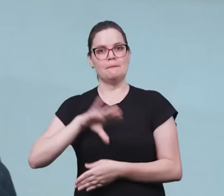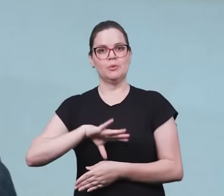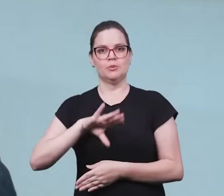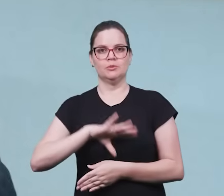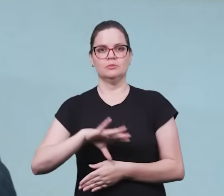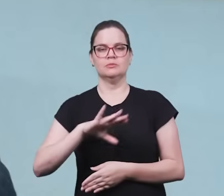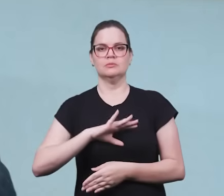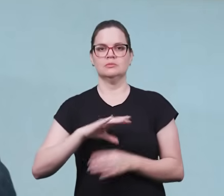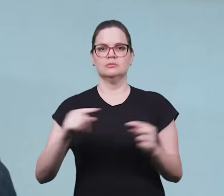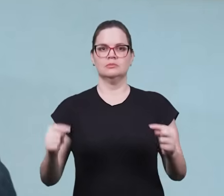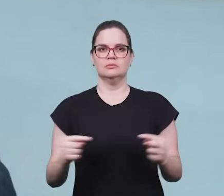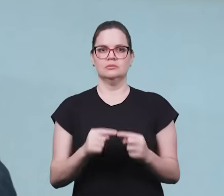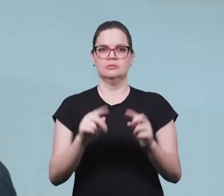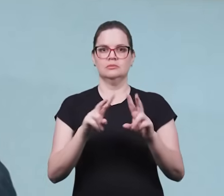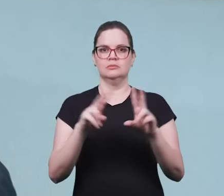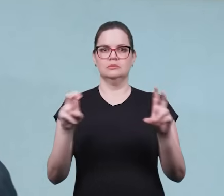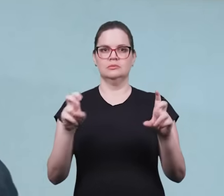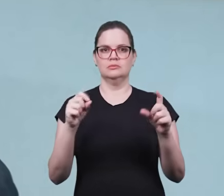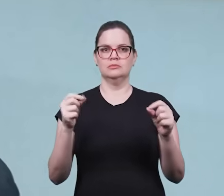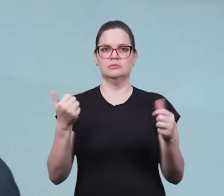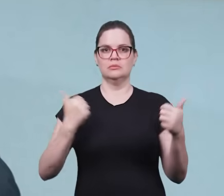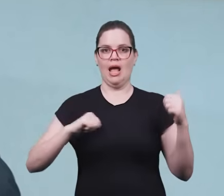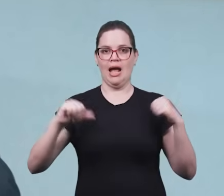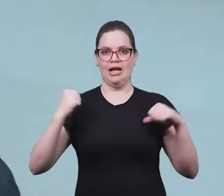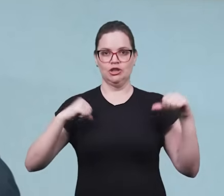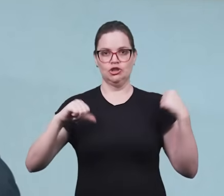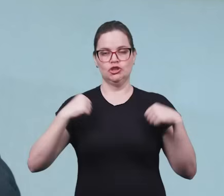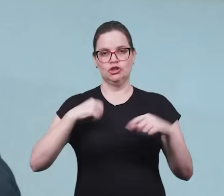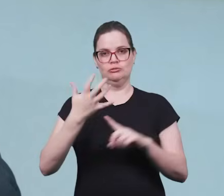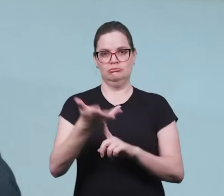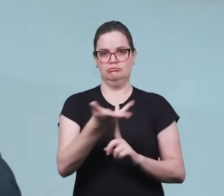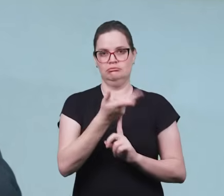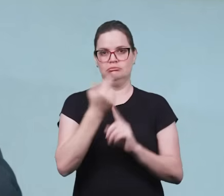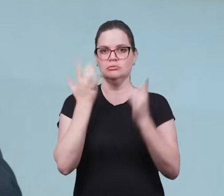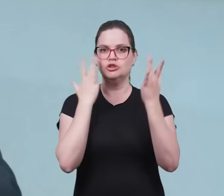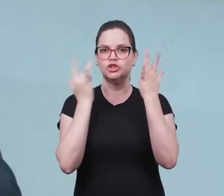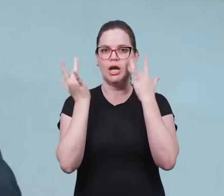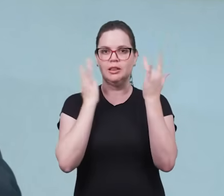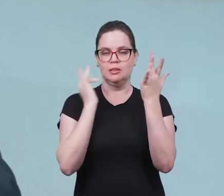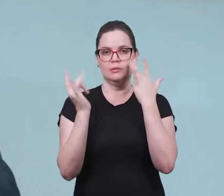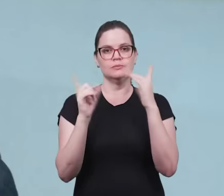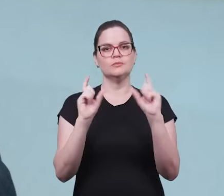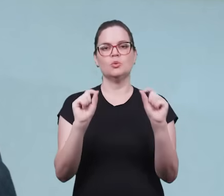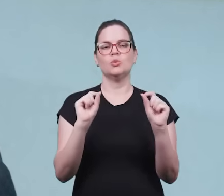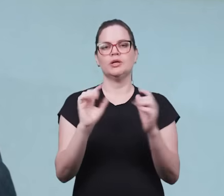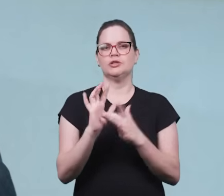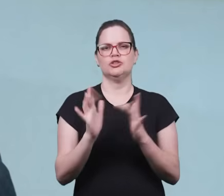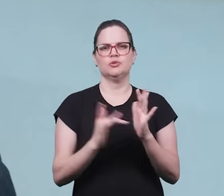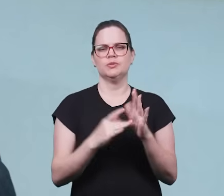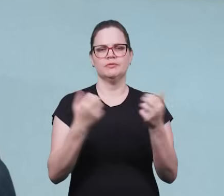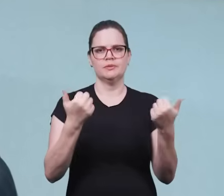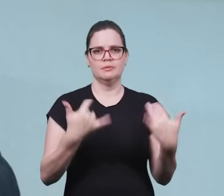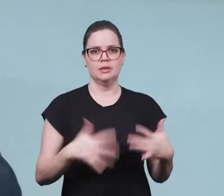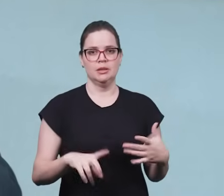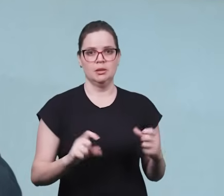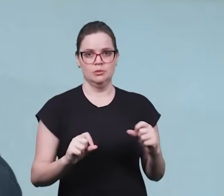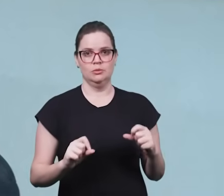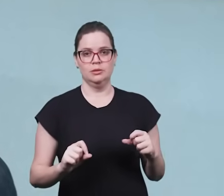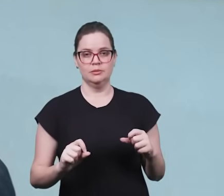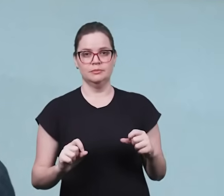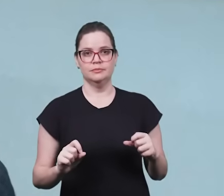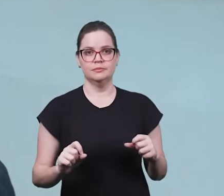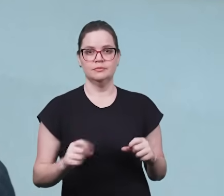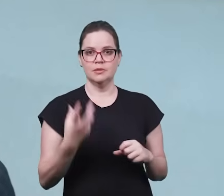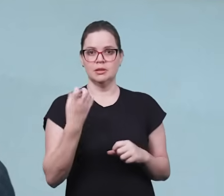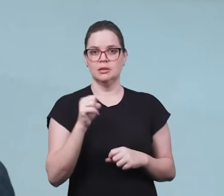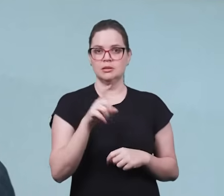essa expressão estava muito ligada à classe artística. Então o que o Senhor Jesus estava dizendo assim? Ele diz assim, olha, quando vocês forem orar,